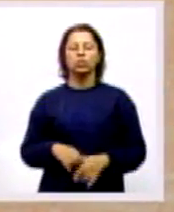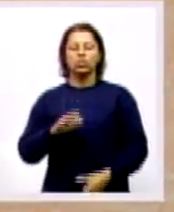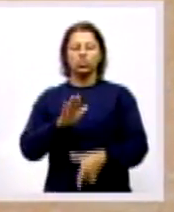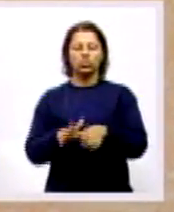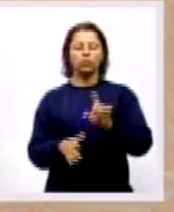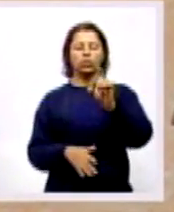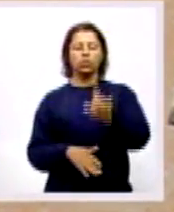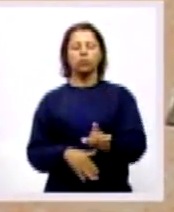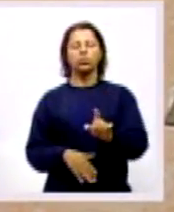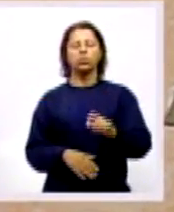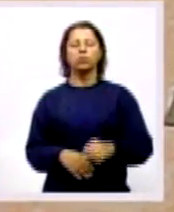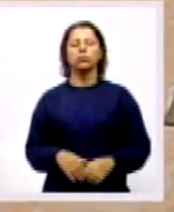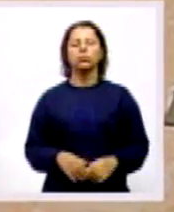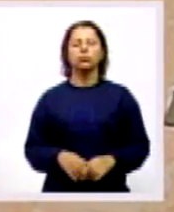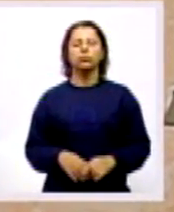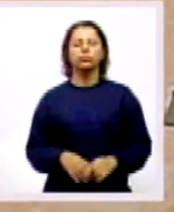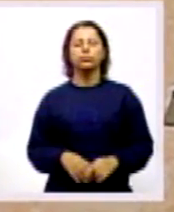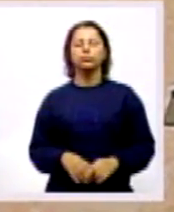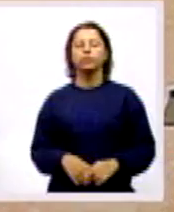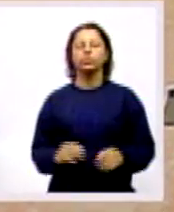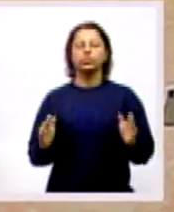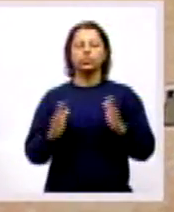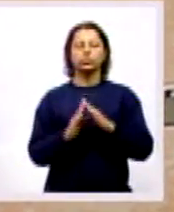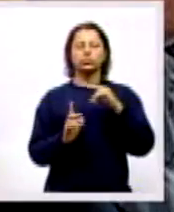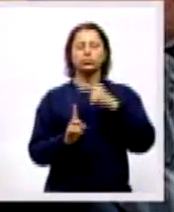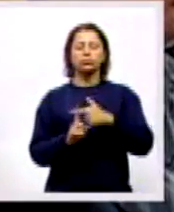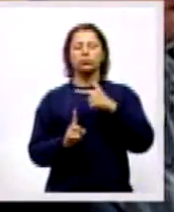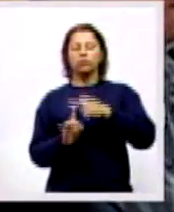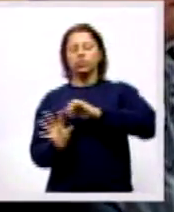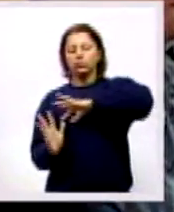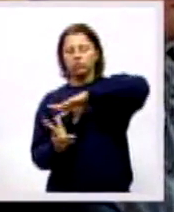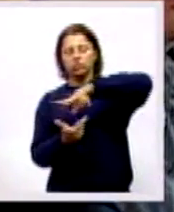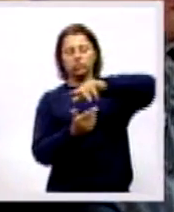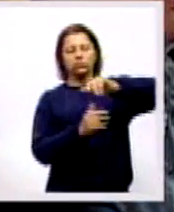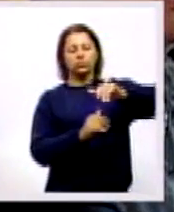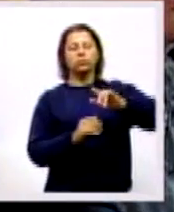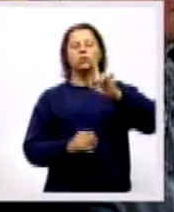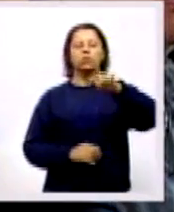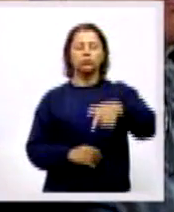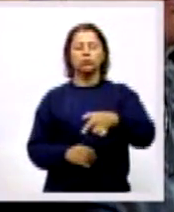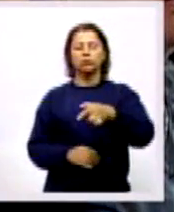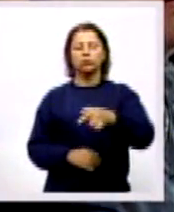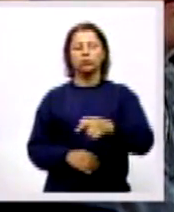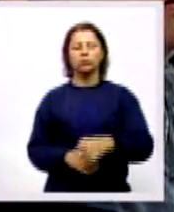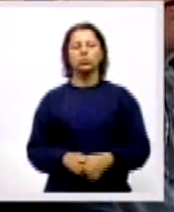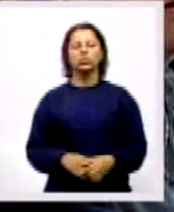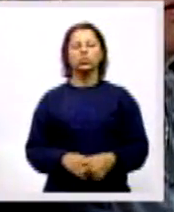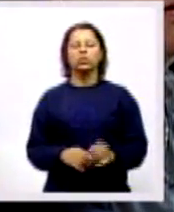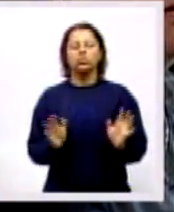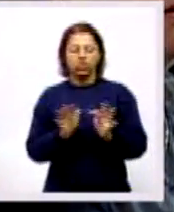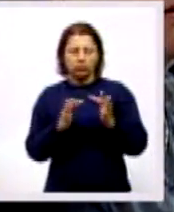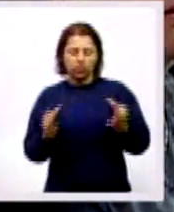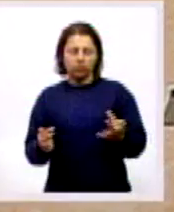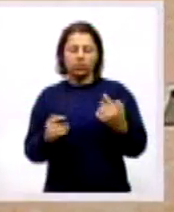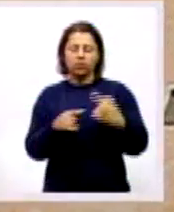Antes de ser a igreja universal, ela é em mim, ela é em